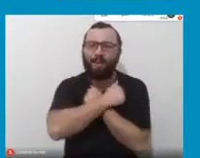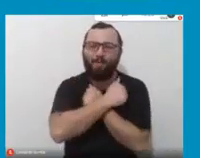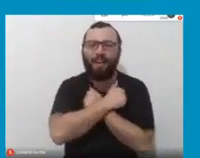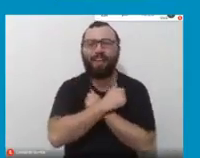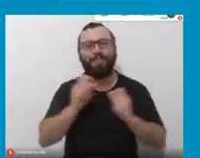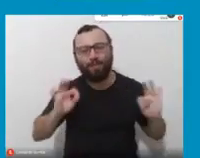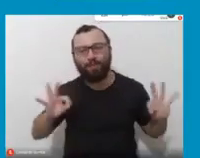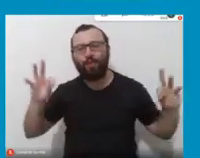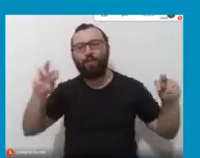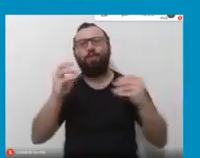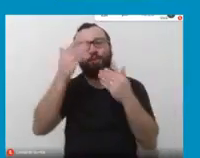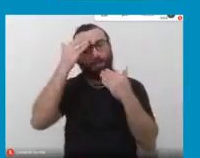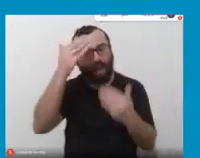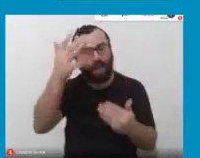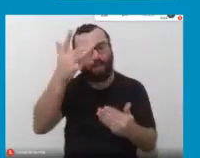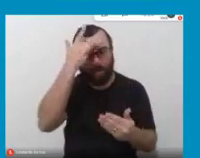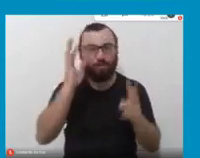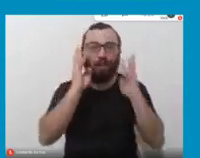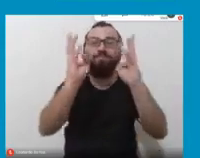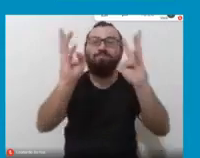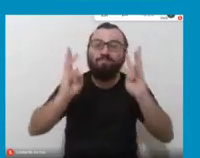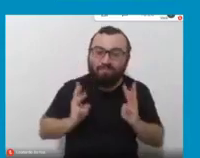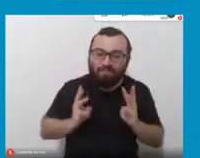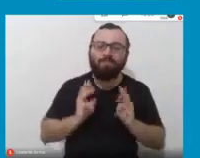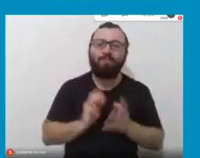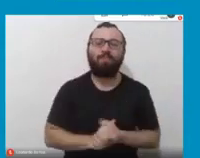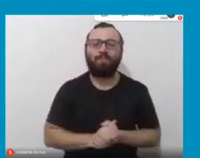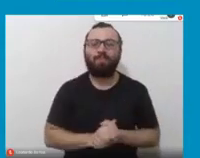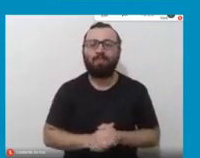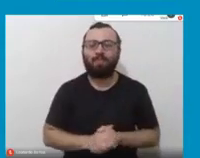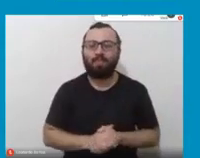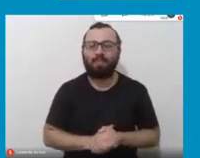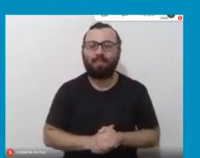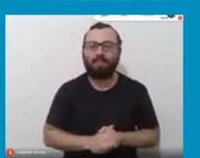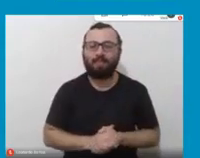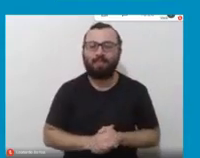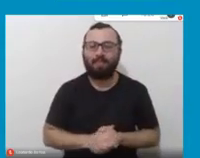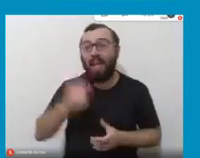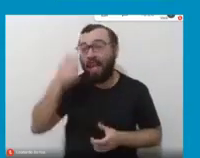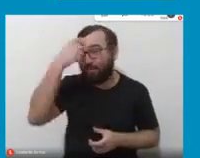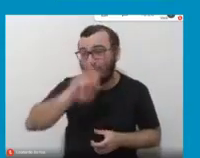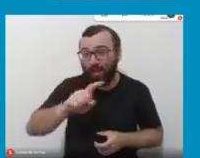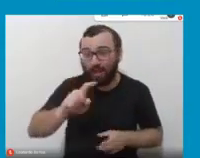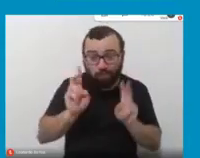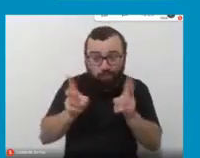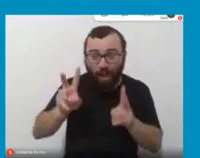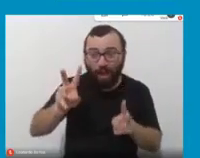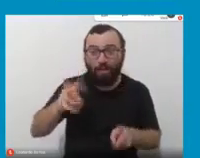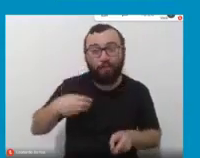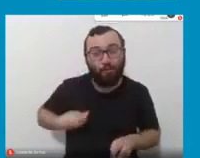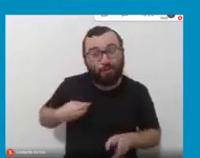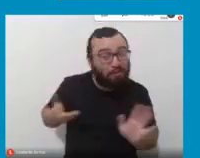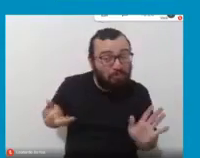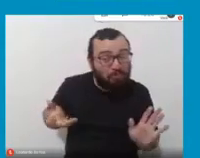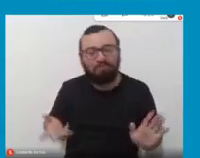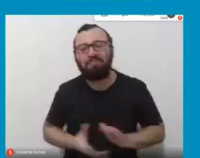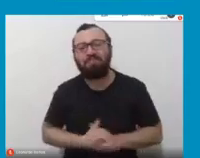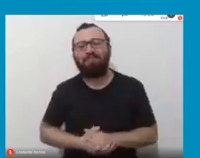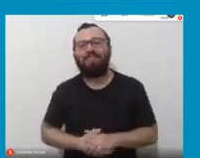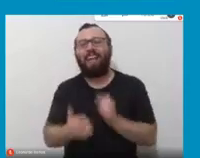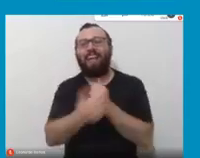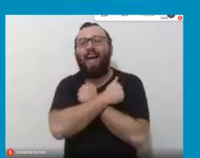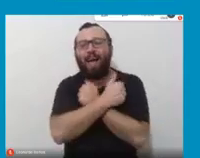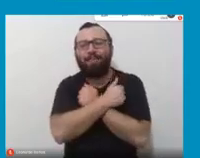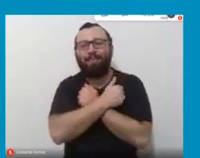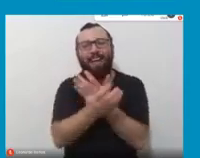todos, obrigado ao público, se ainda tiver aí, se a gente, nem sei se a gente ainda está ao vivo, acho que está. Um abraço a todos, gente.